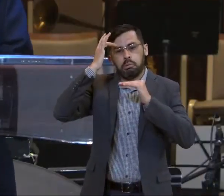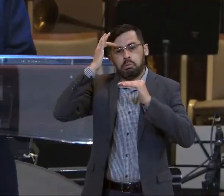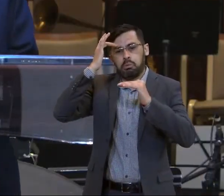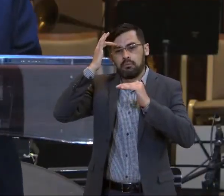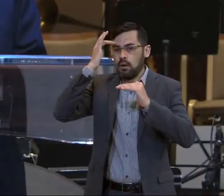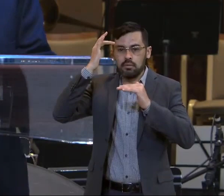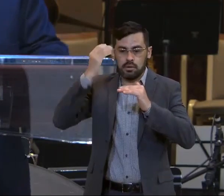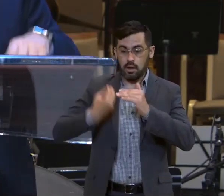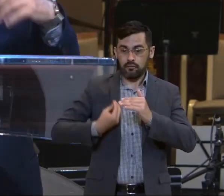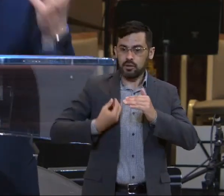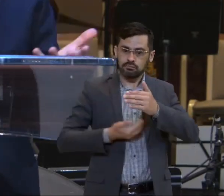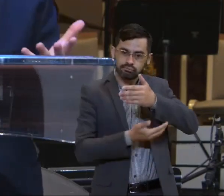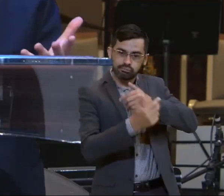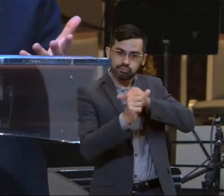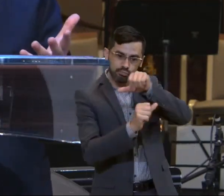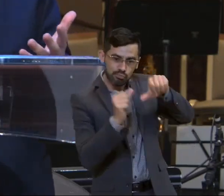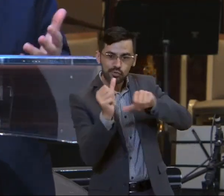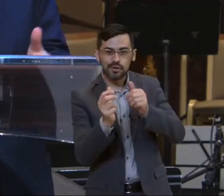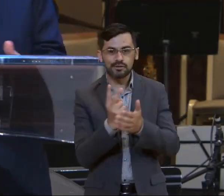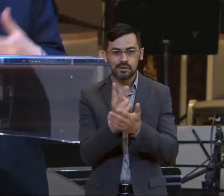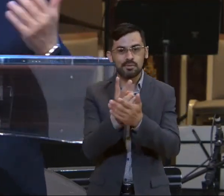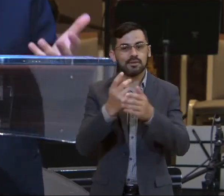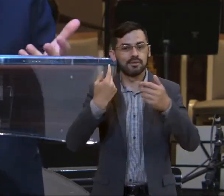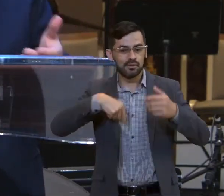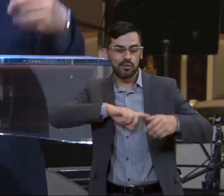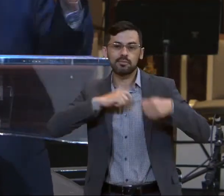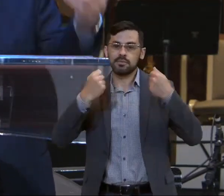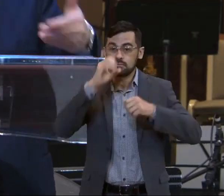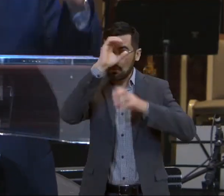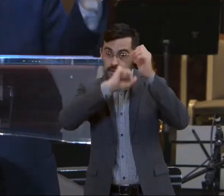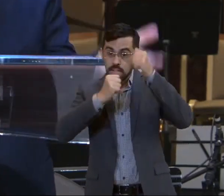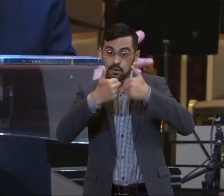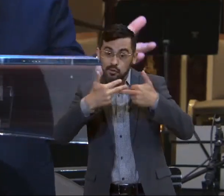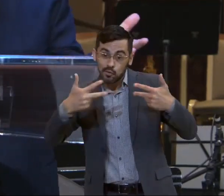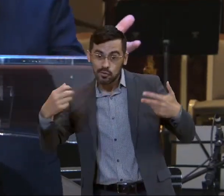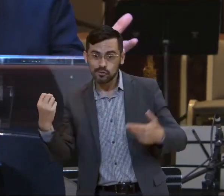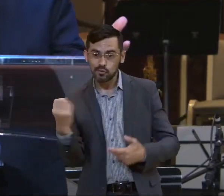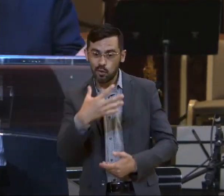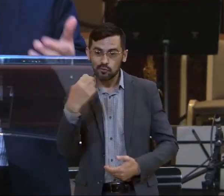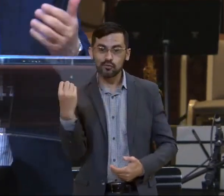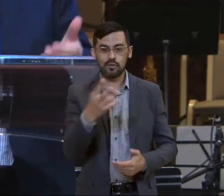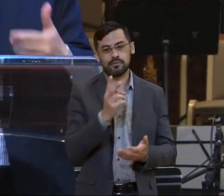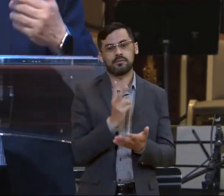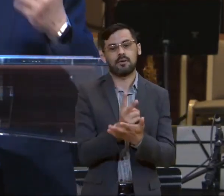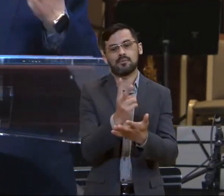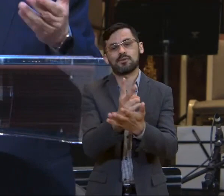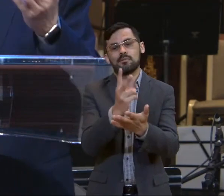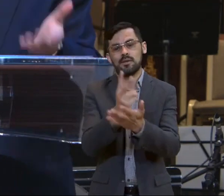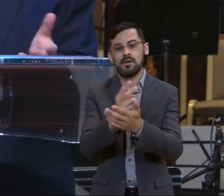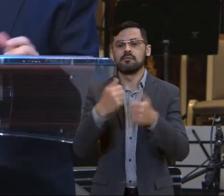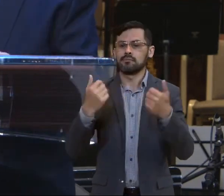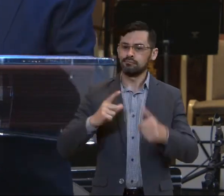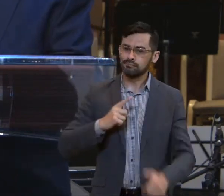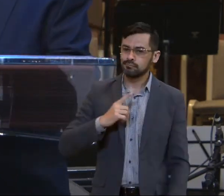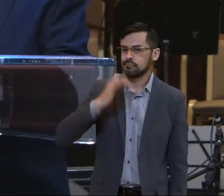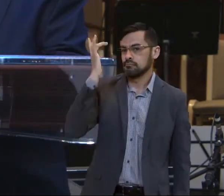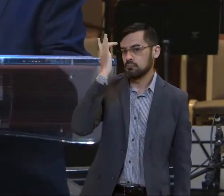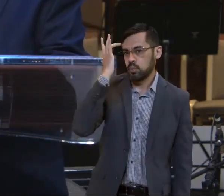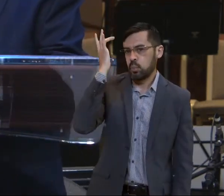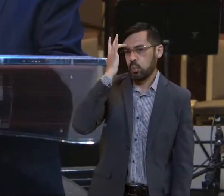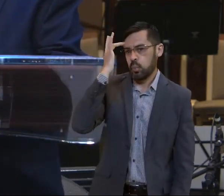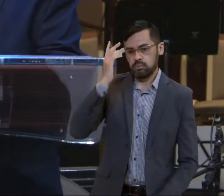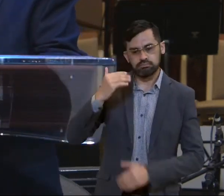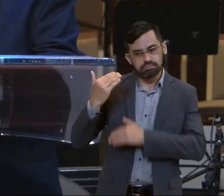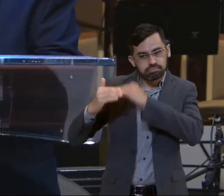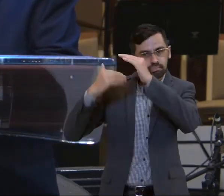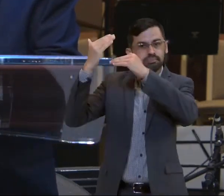uma dinâmica tão grande que a gente tem que aprender coisas novas todo o tempo e aprender a ser maduro em todo o tempo.